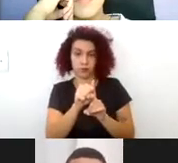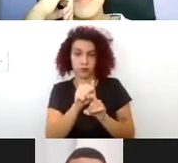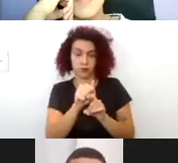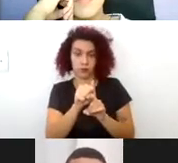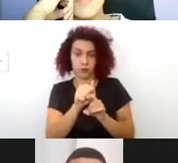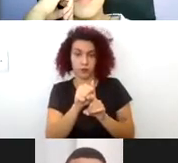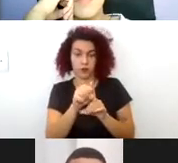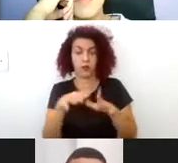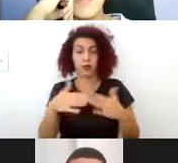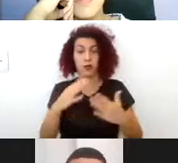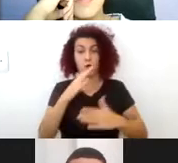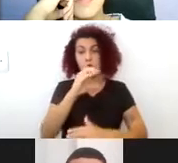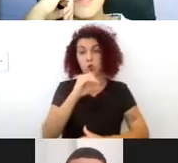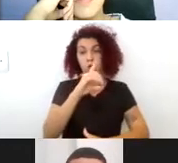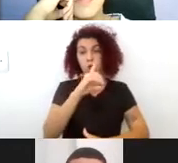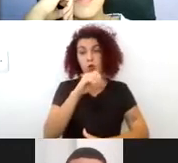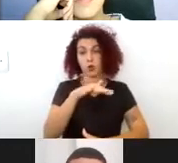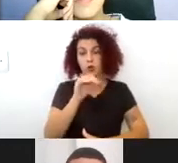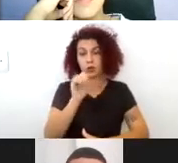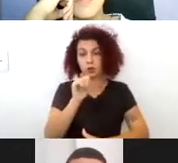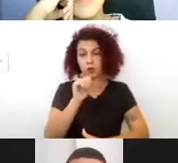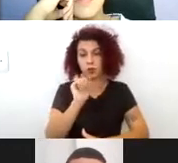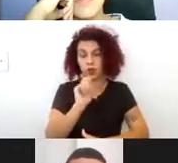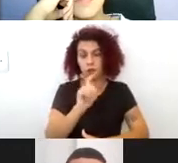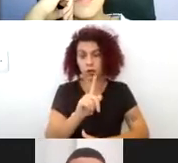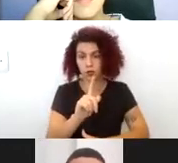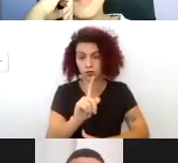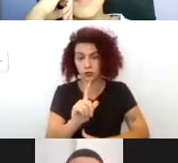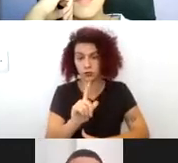mais colonial do que o nosso poder judiciário